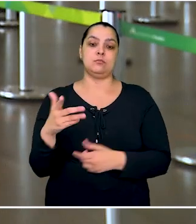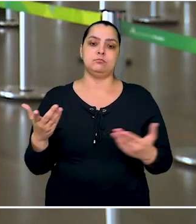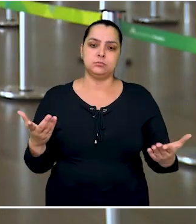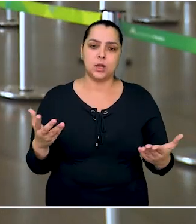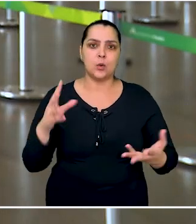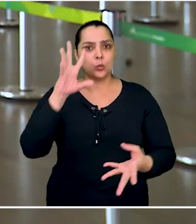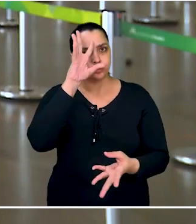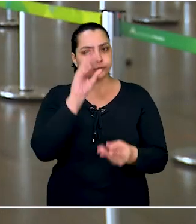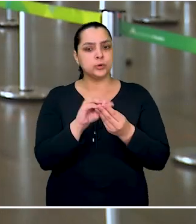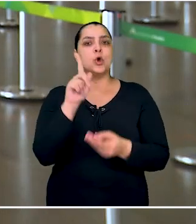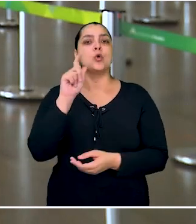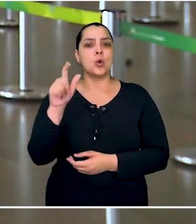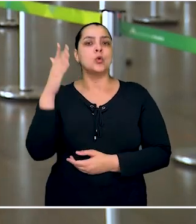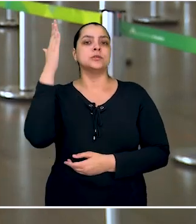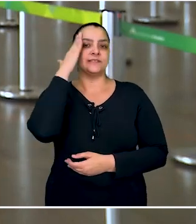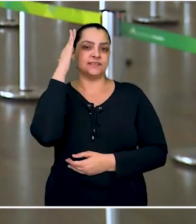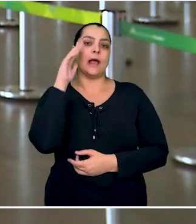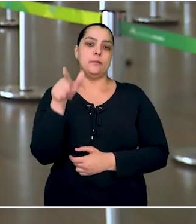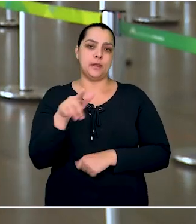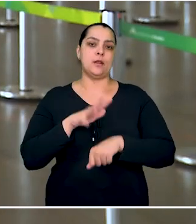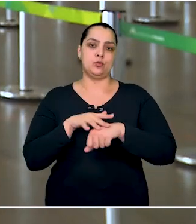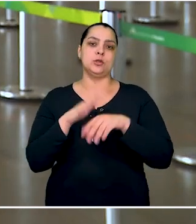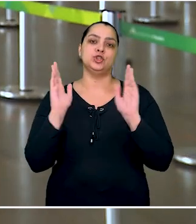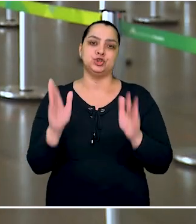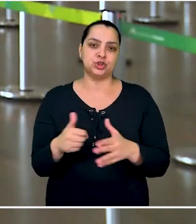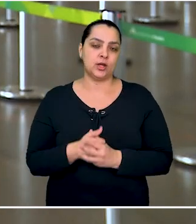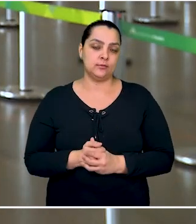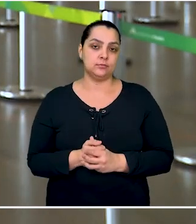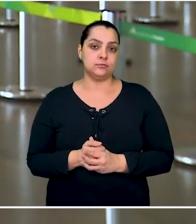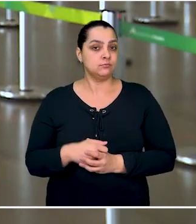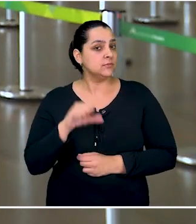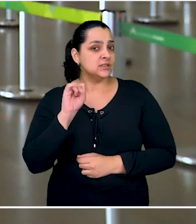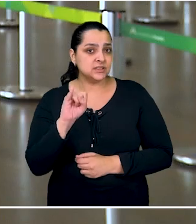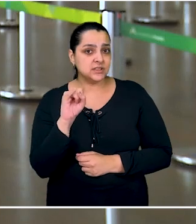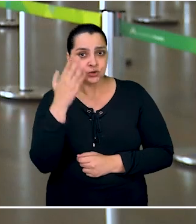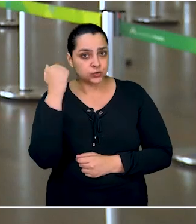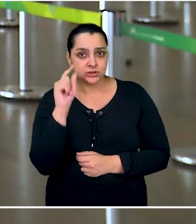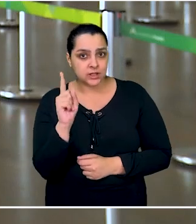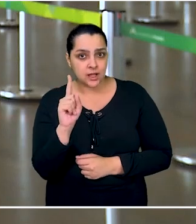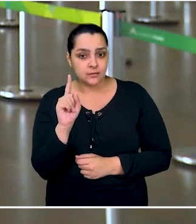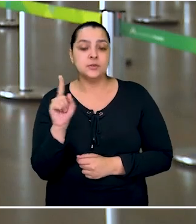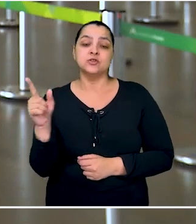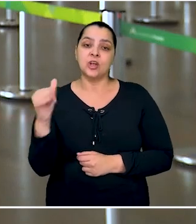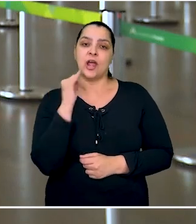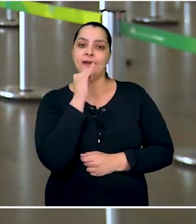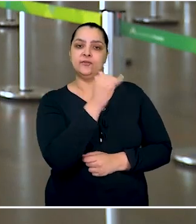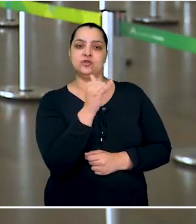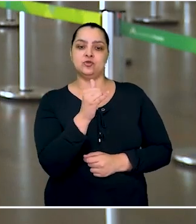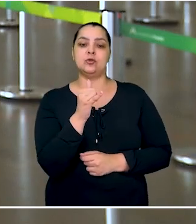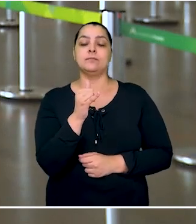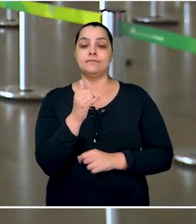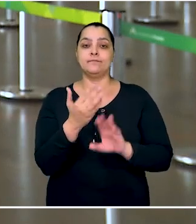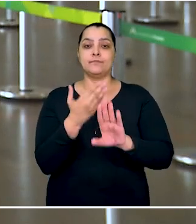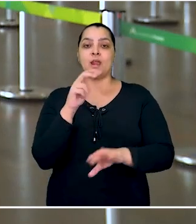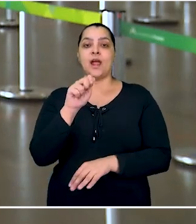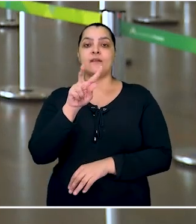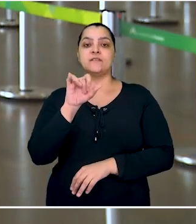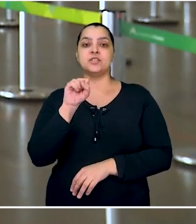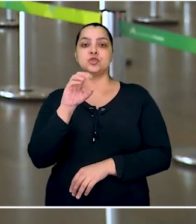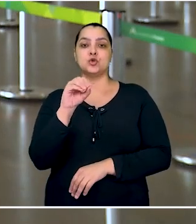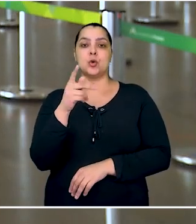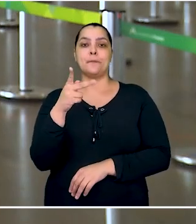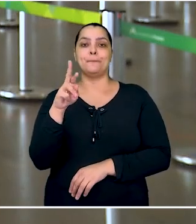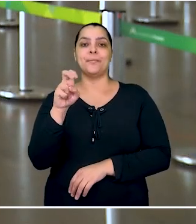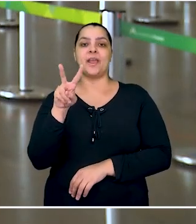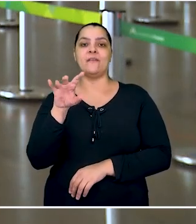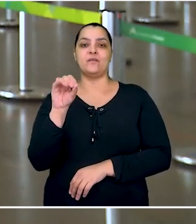leva à conclusão de que a Gol sabia da doença. E ainda que não soubesse, a empresa foi informada durante o aviso prévio, mas